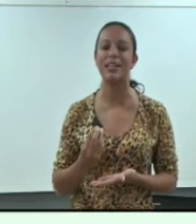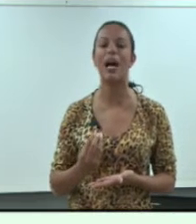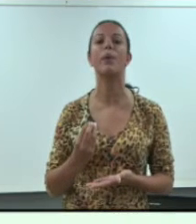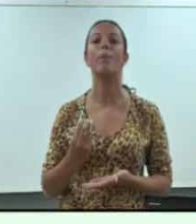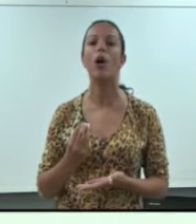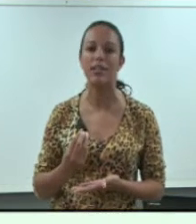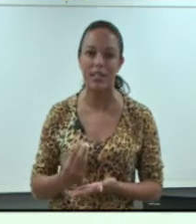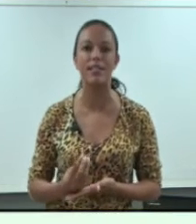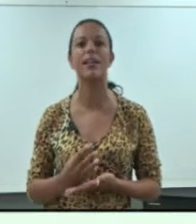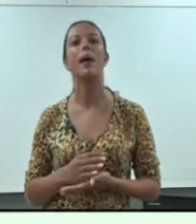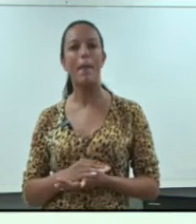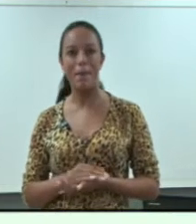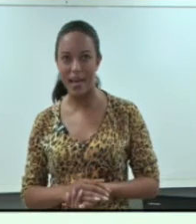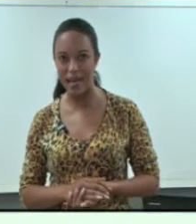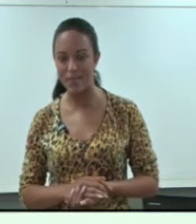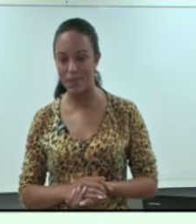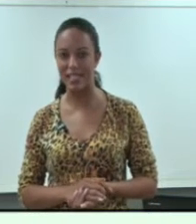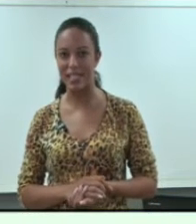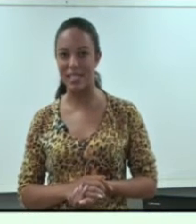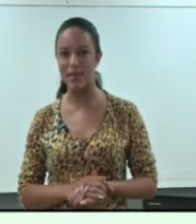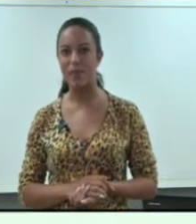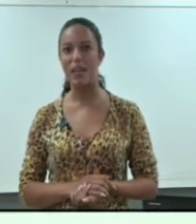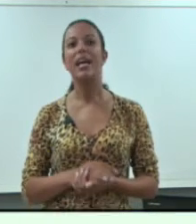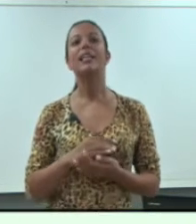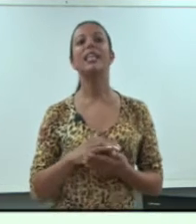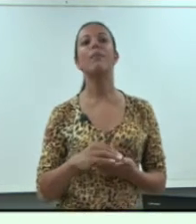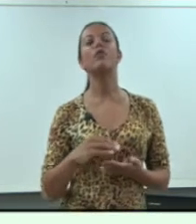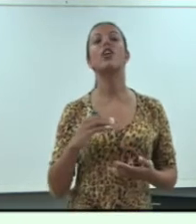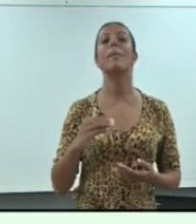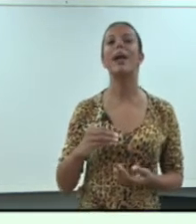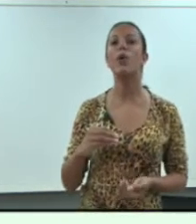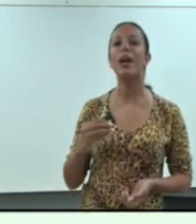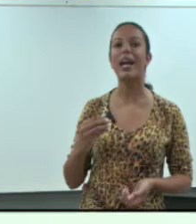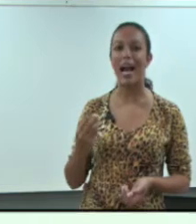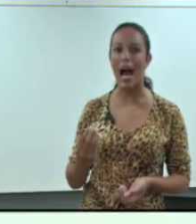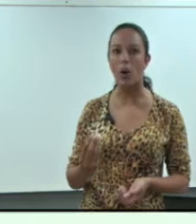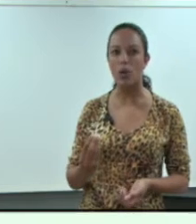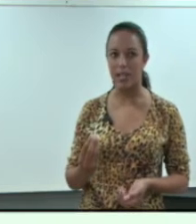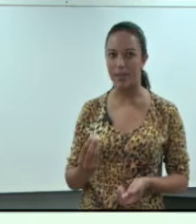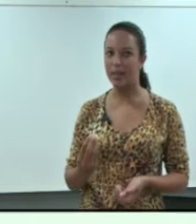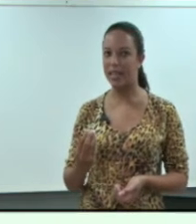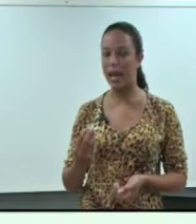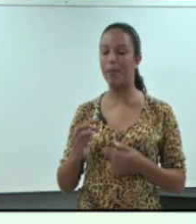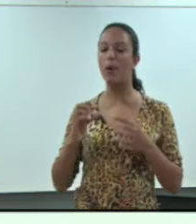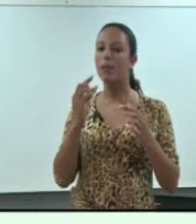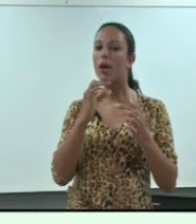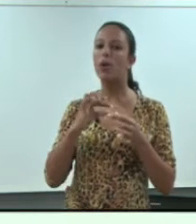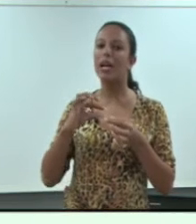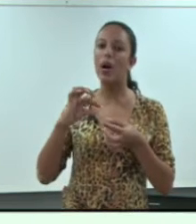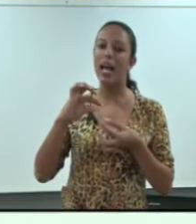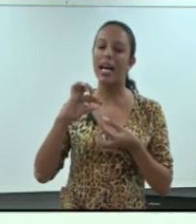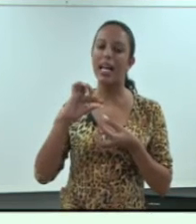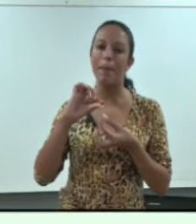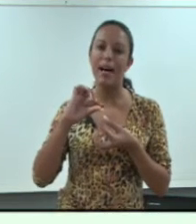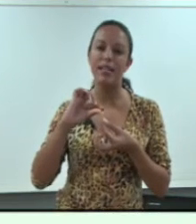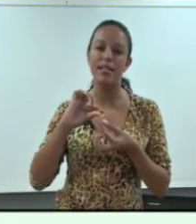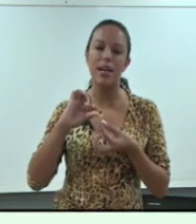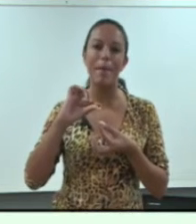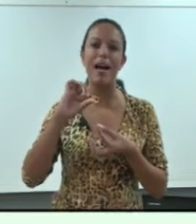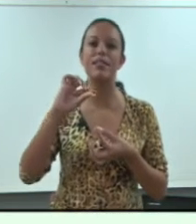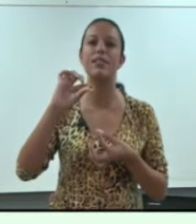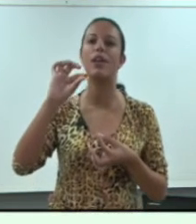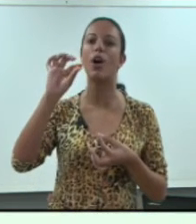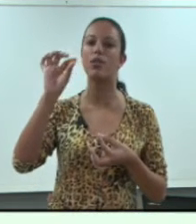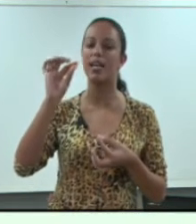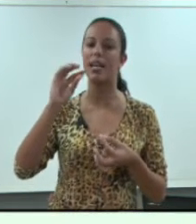é de fundamental importância para as plantas temos também o caule tá bom o qual é aquela